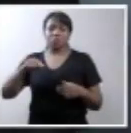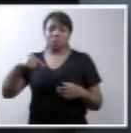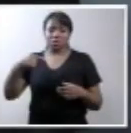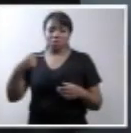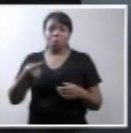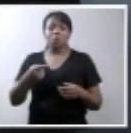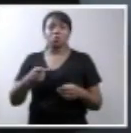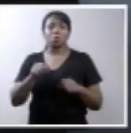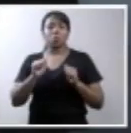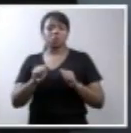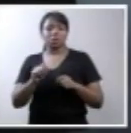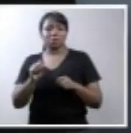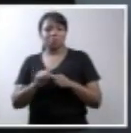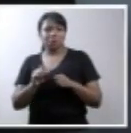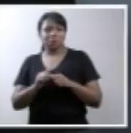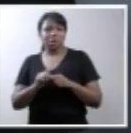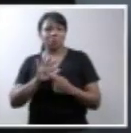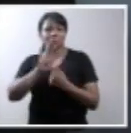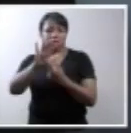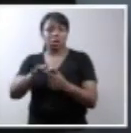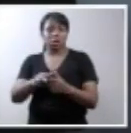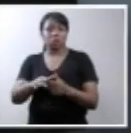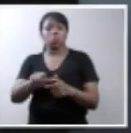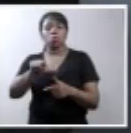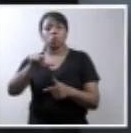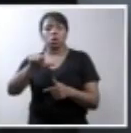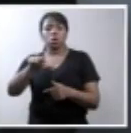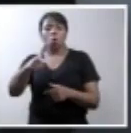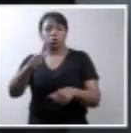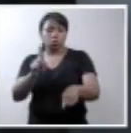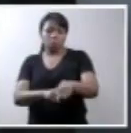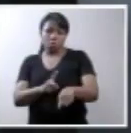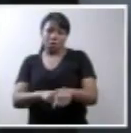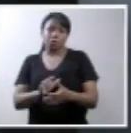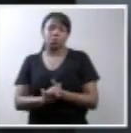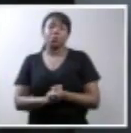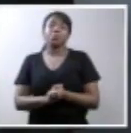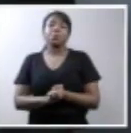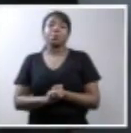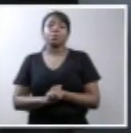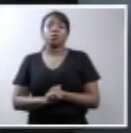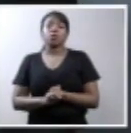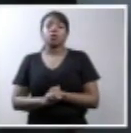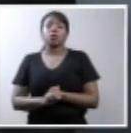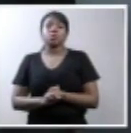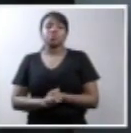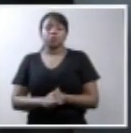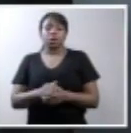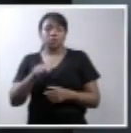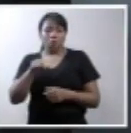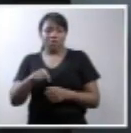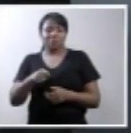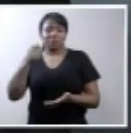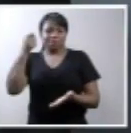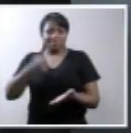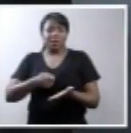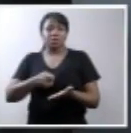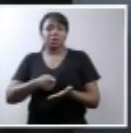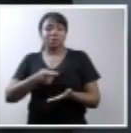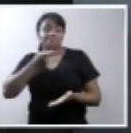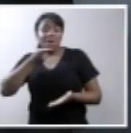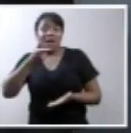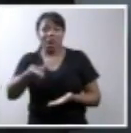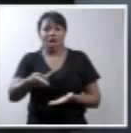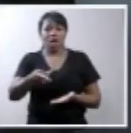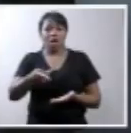de Memorial ao processo né posso fazer isso então eh essas